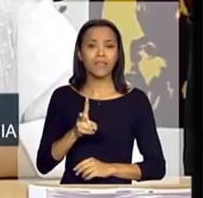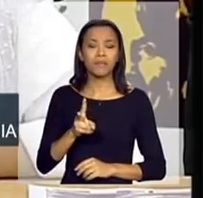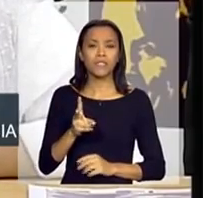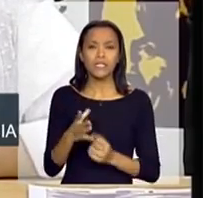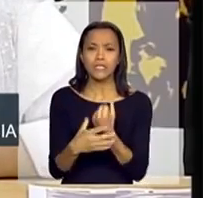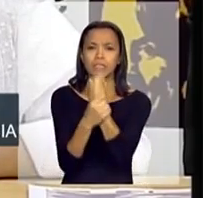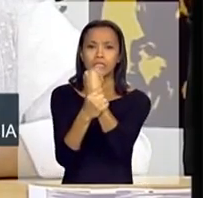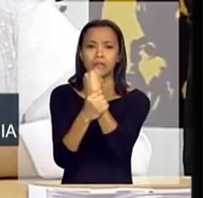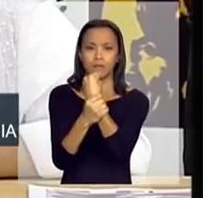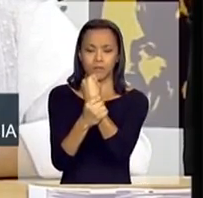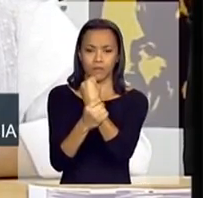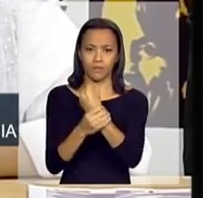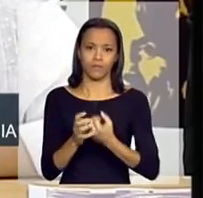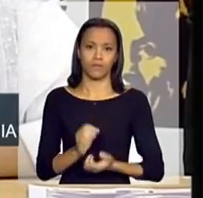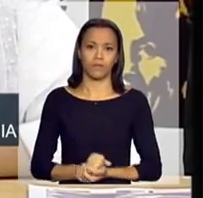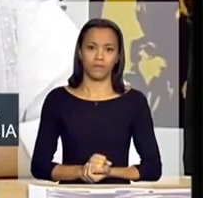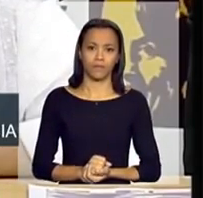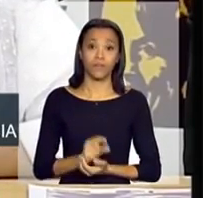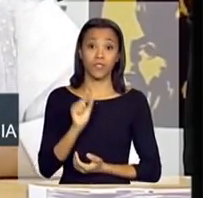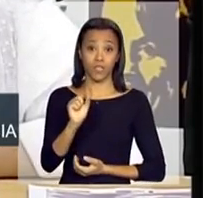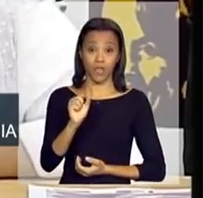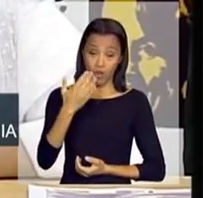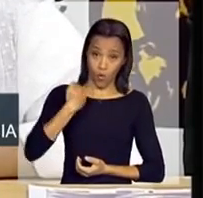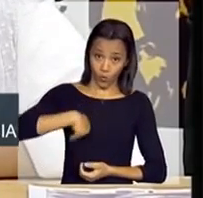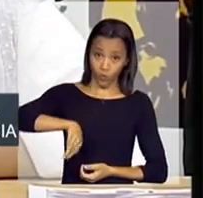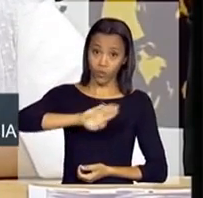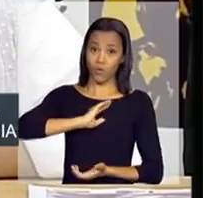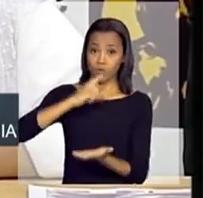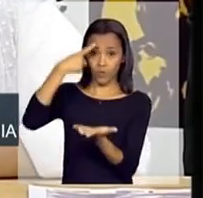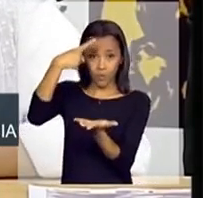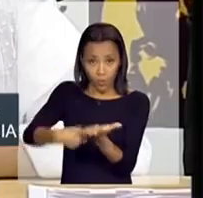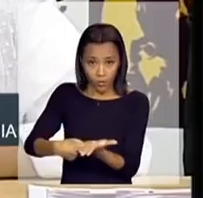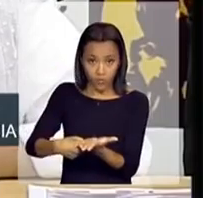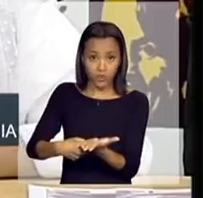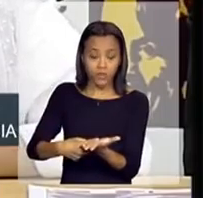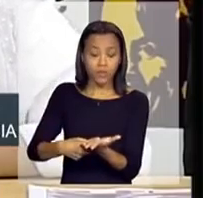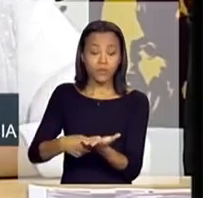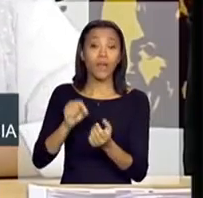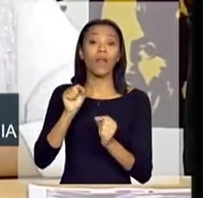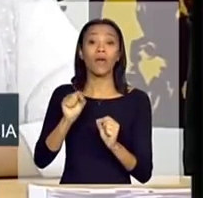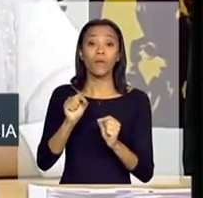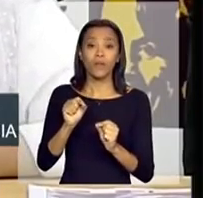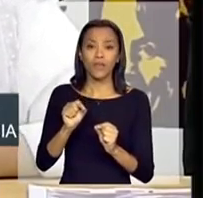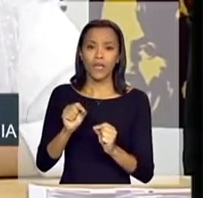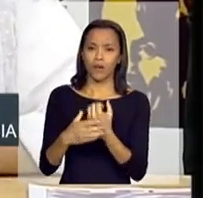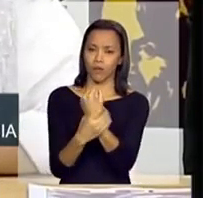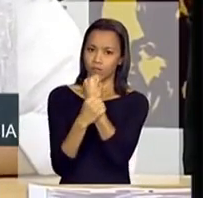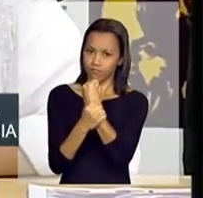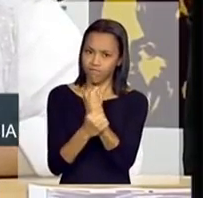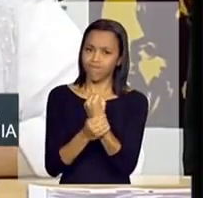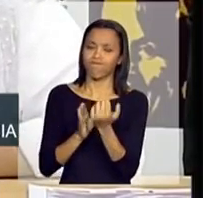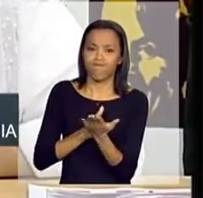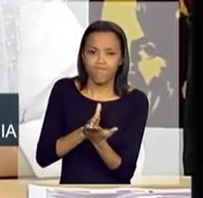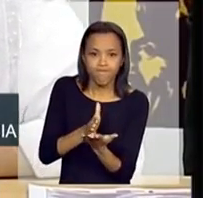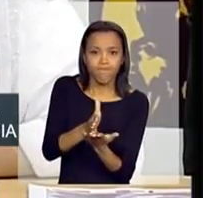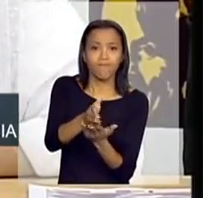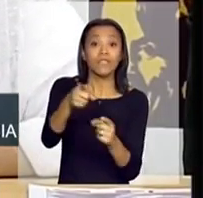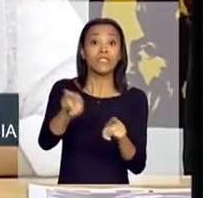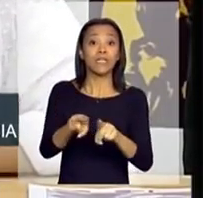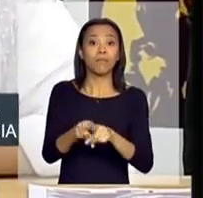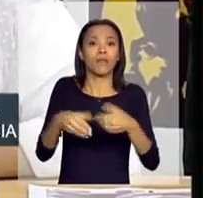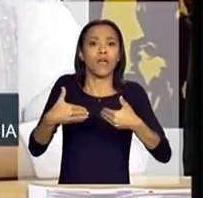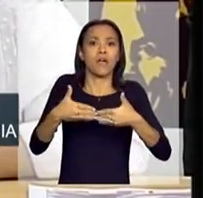segura de que o nosso compromisso é com a consolidação e ampliação